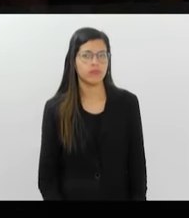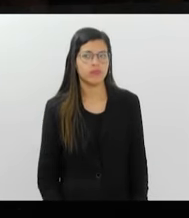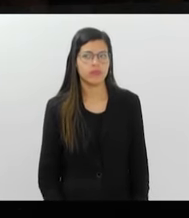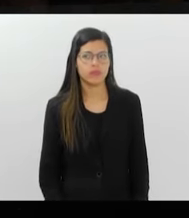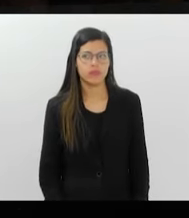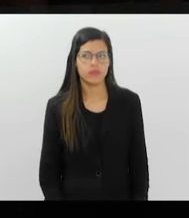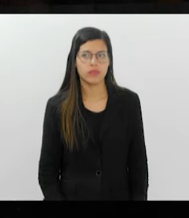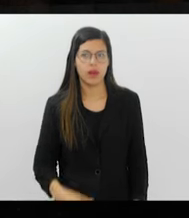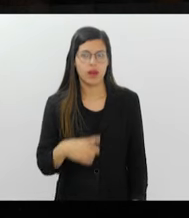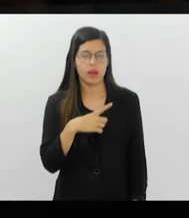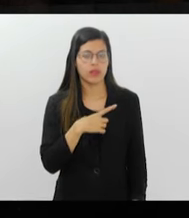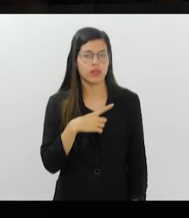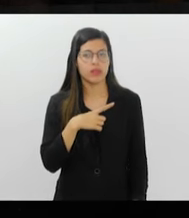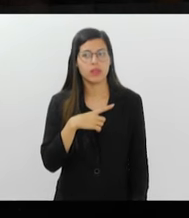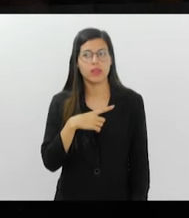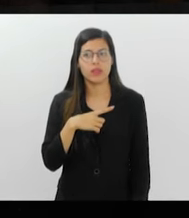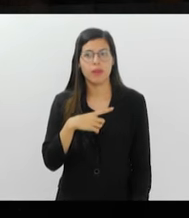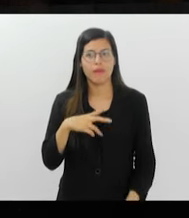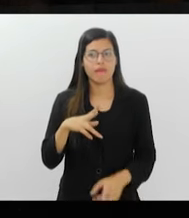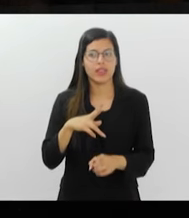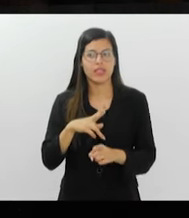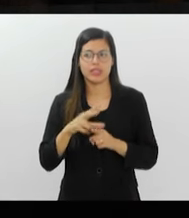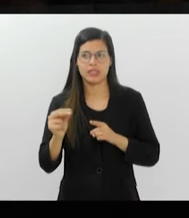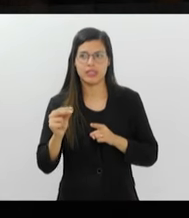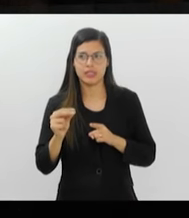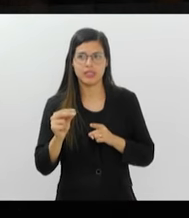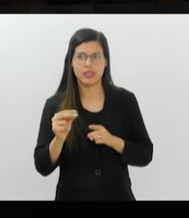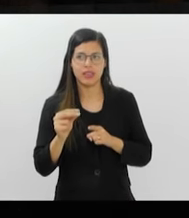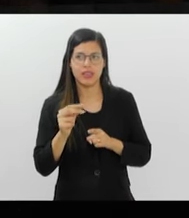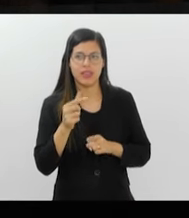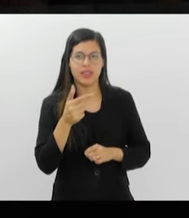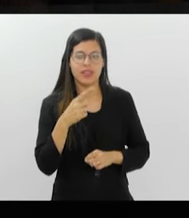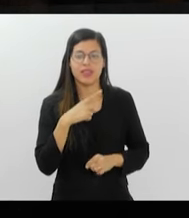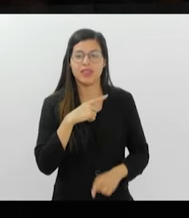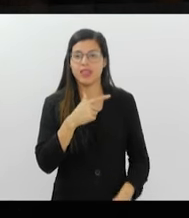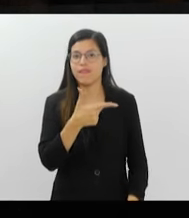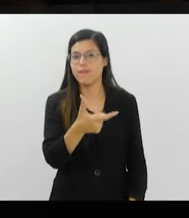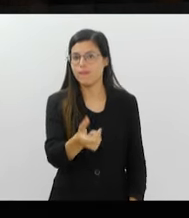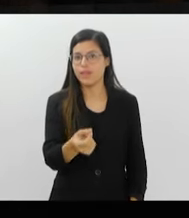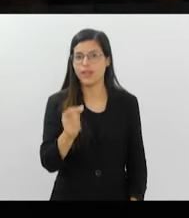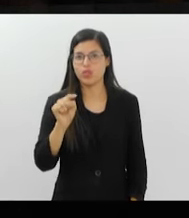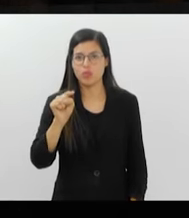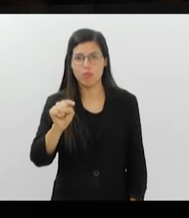para ter, quando eleito, 20 mil votos.